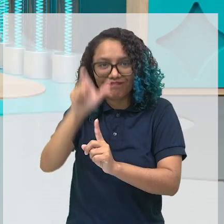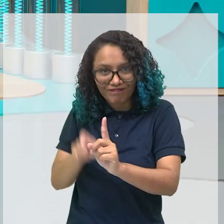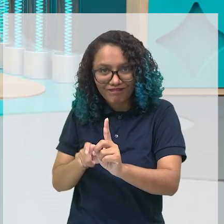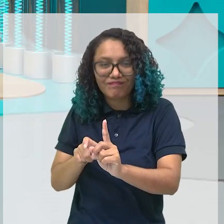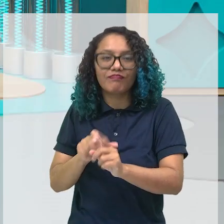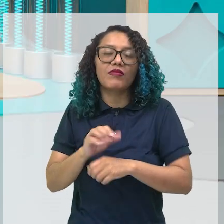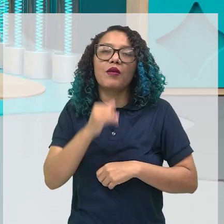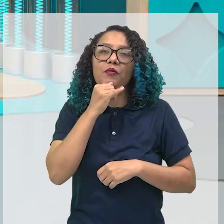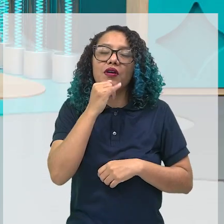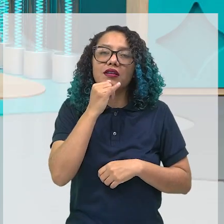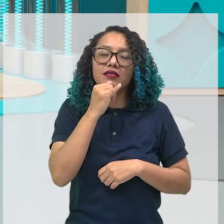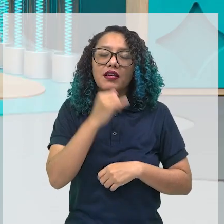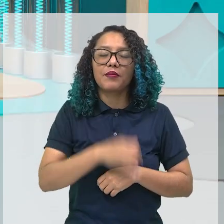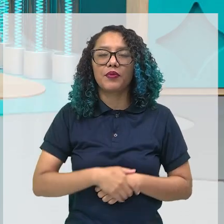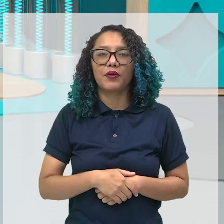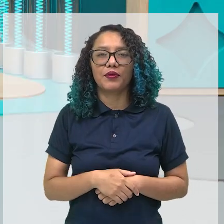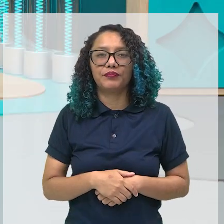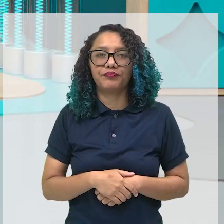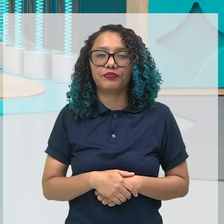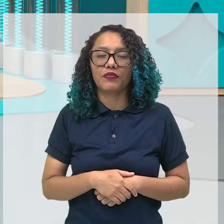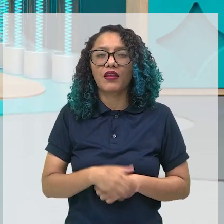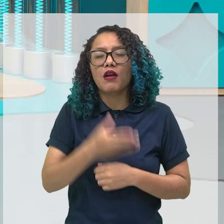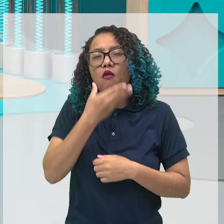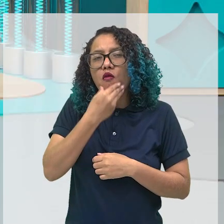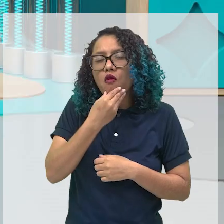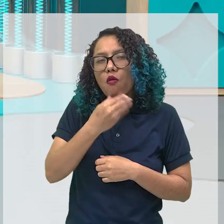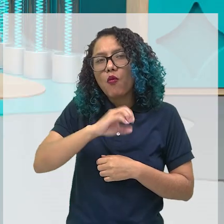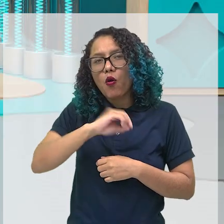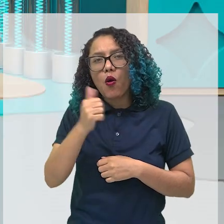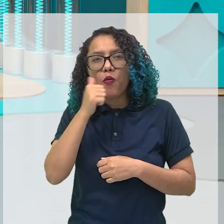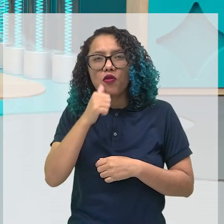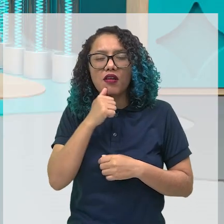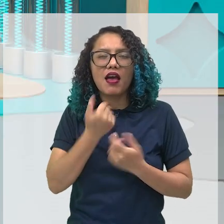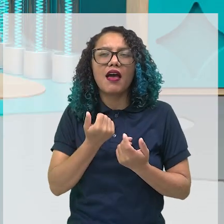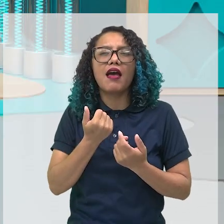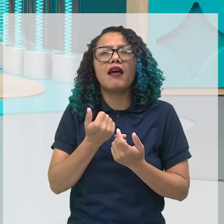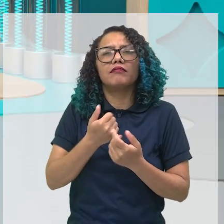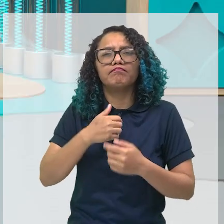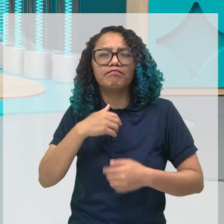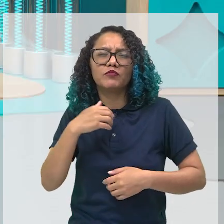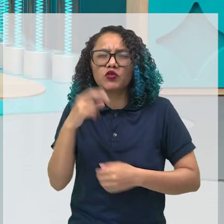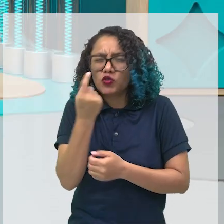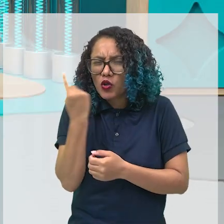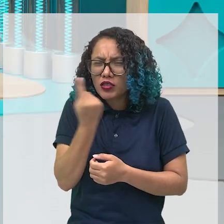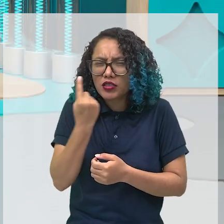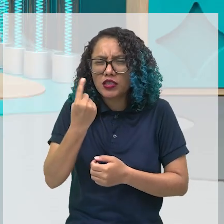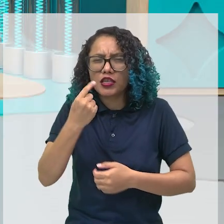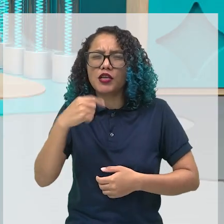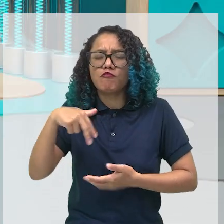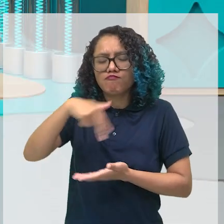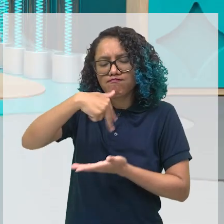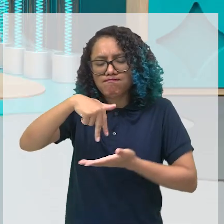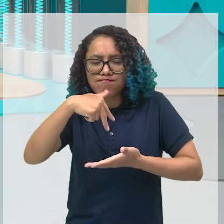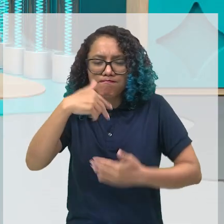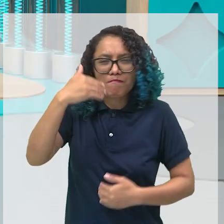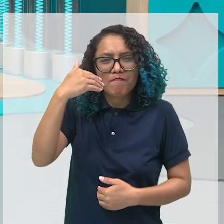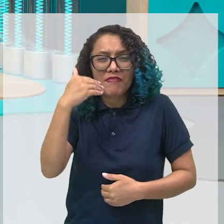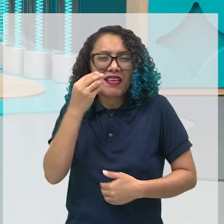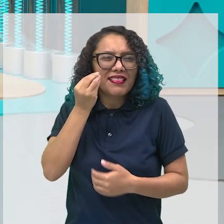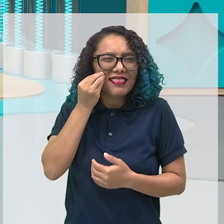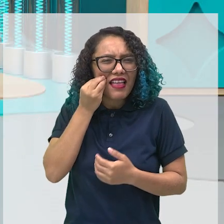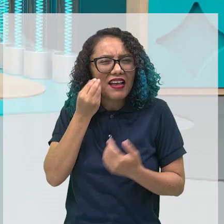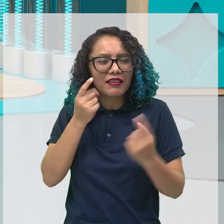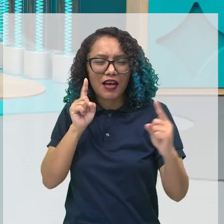aquele convite onde o homem ou a mulher está ali sozinho dançando, mostrando que sabe dançar, tentando